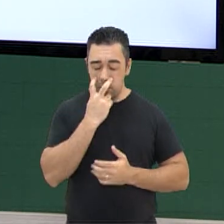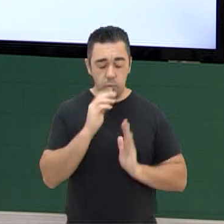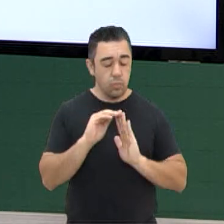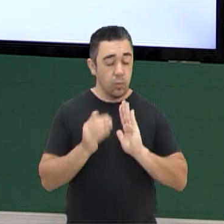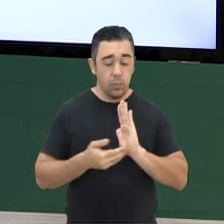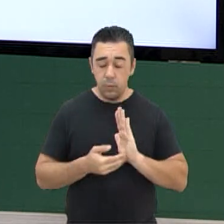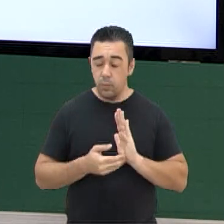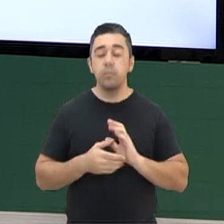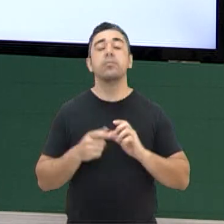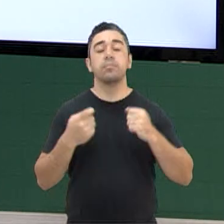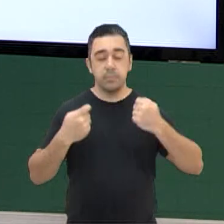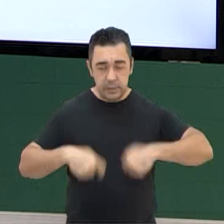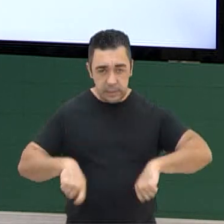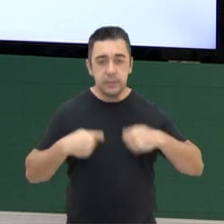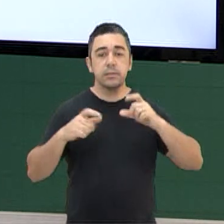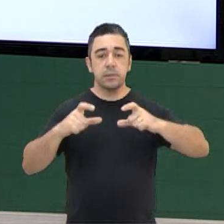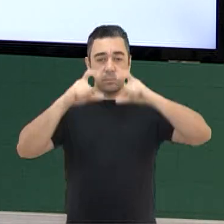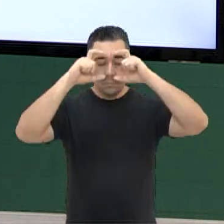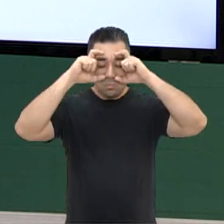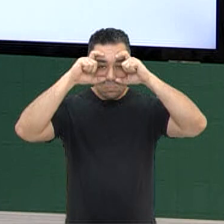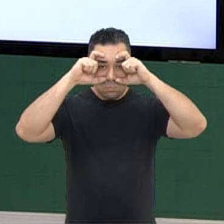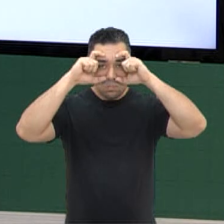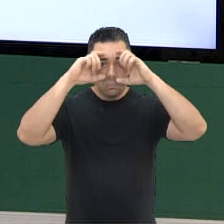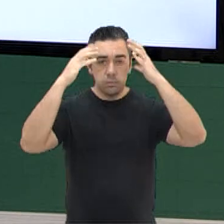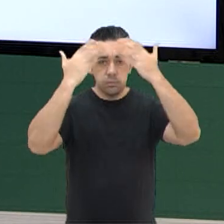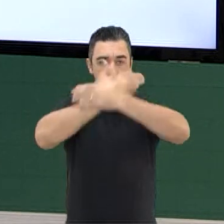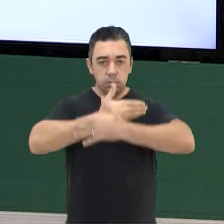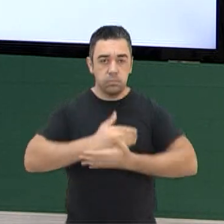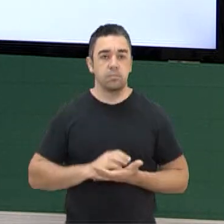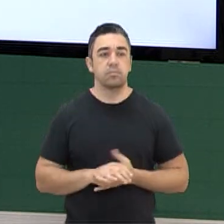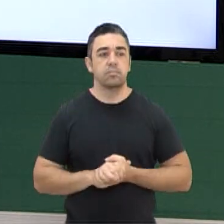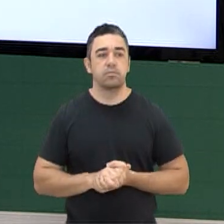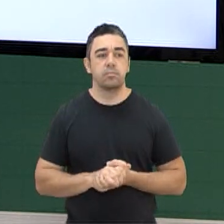não estão dispensados do uso do óculos.